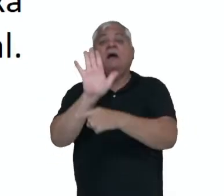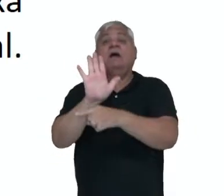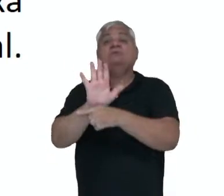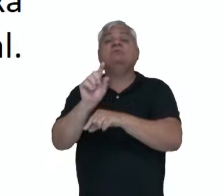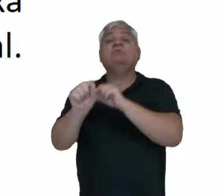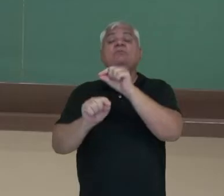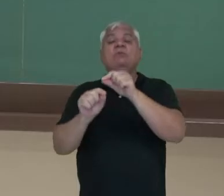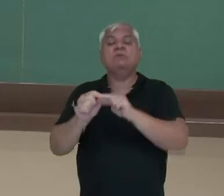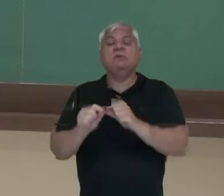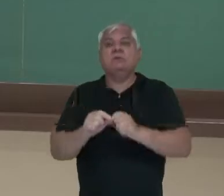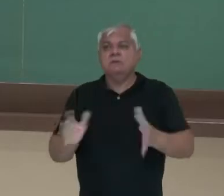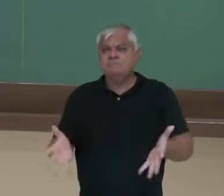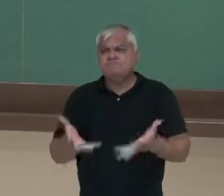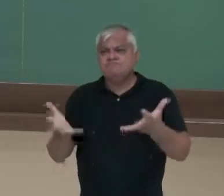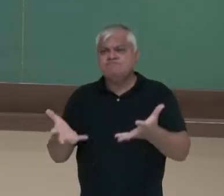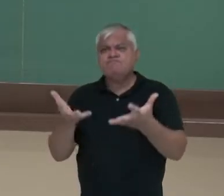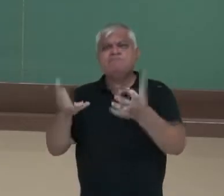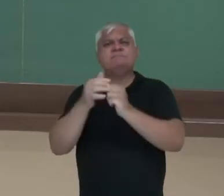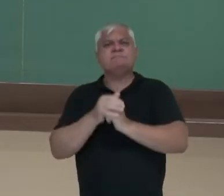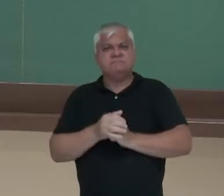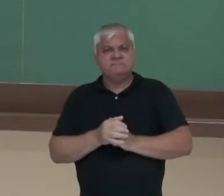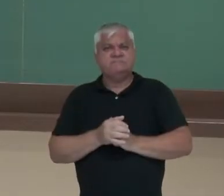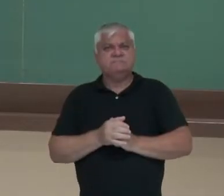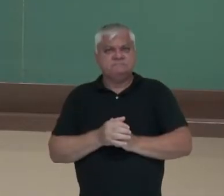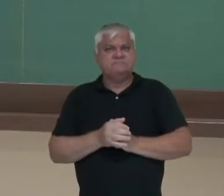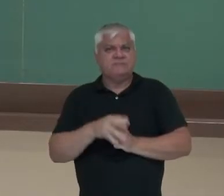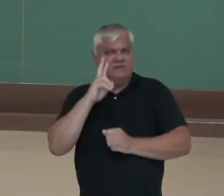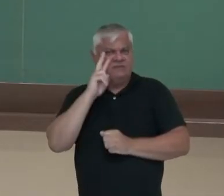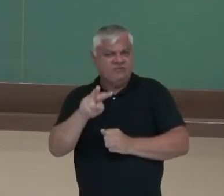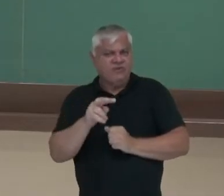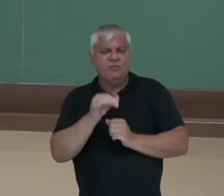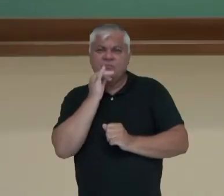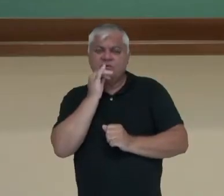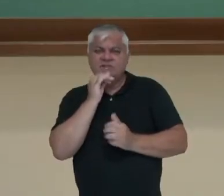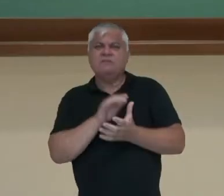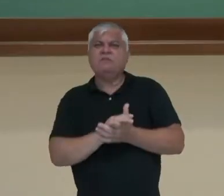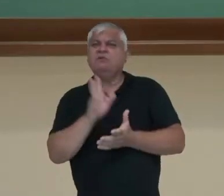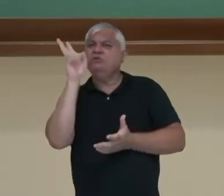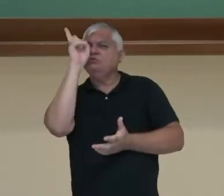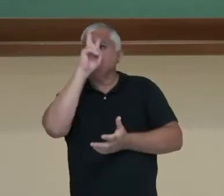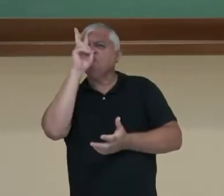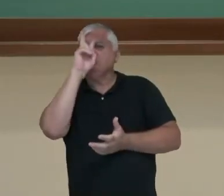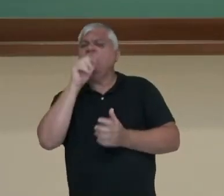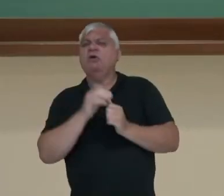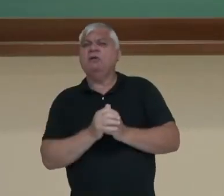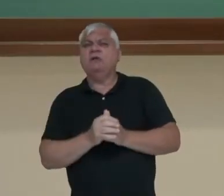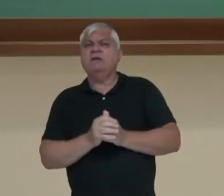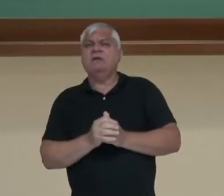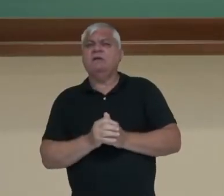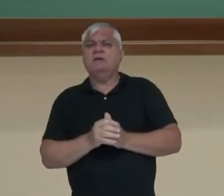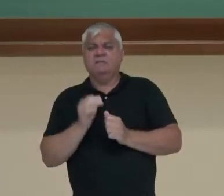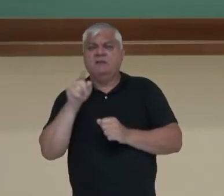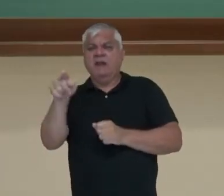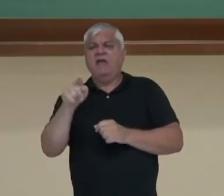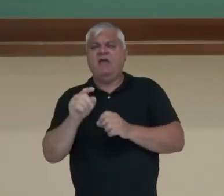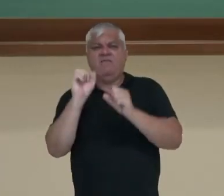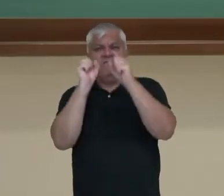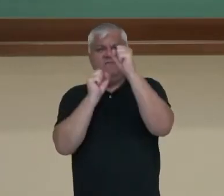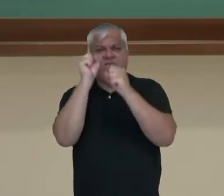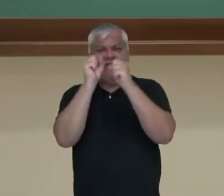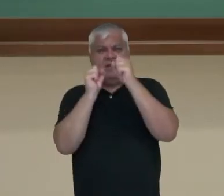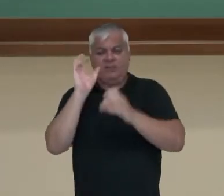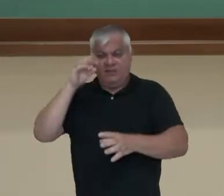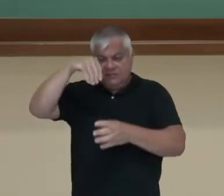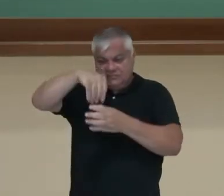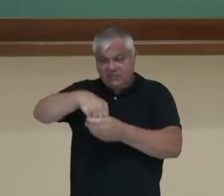motriz. Quem já viu alguma pintura aí? Rugendas ou uma outra aí de história, onde está ali aquele engenho ali dentro do